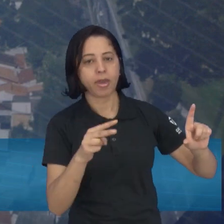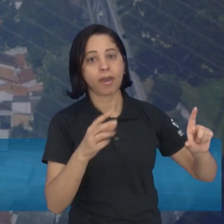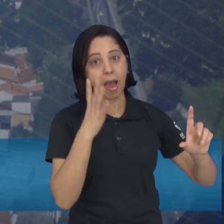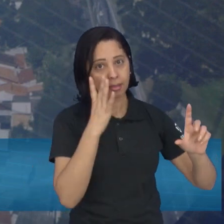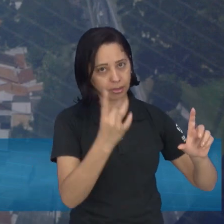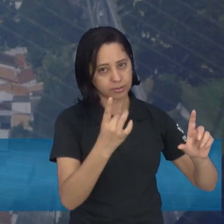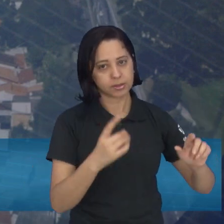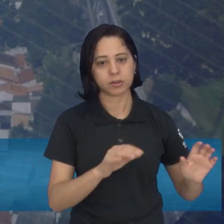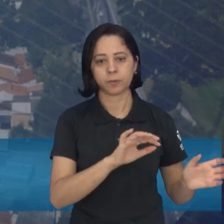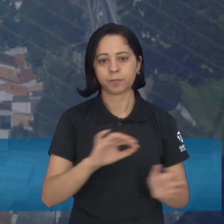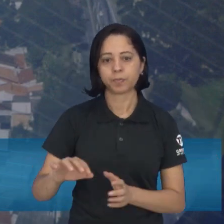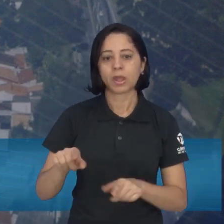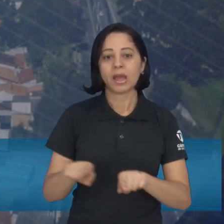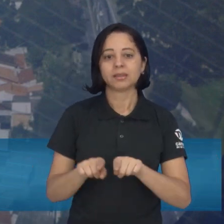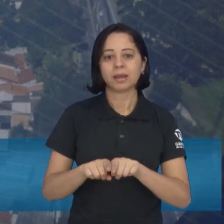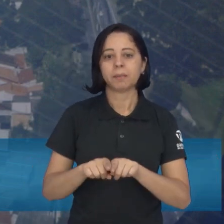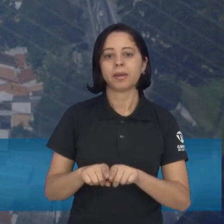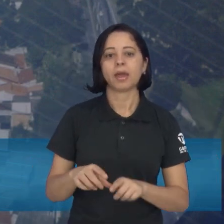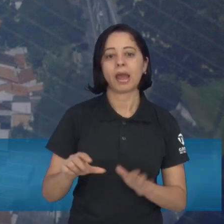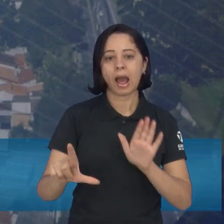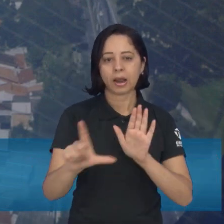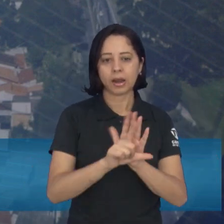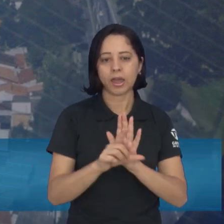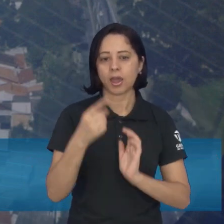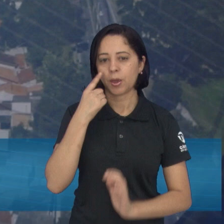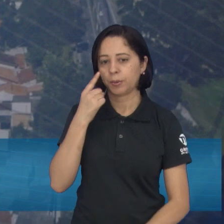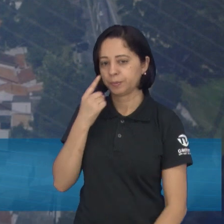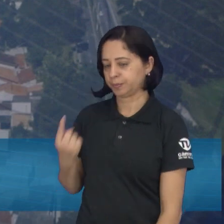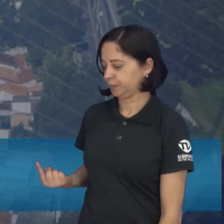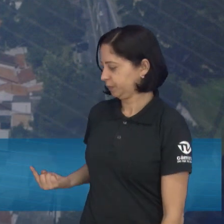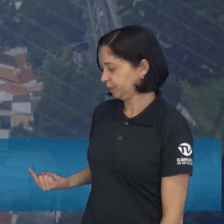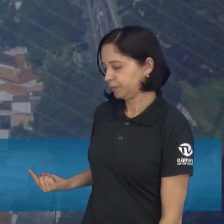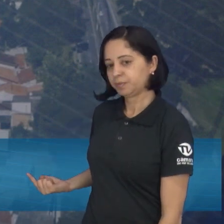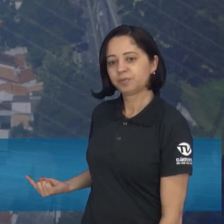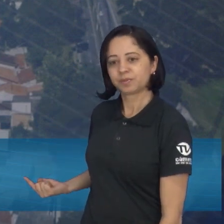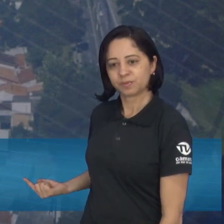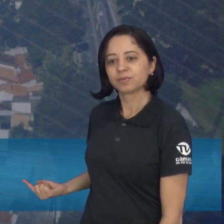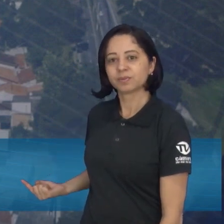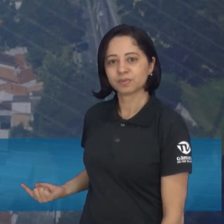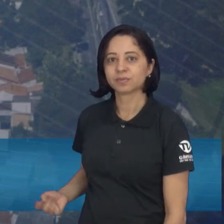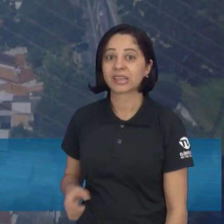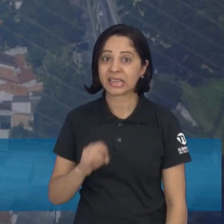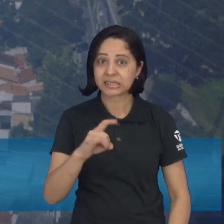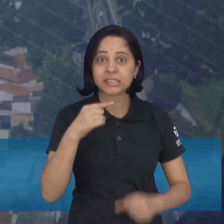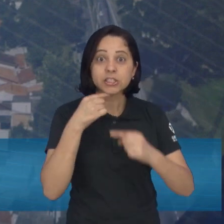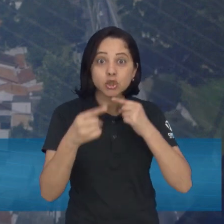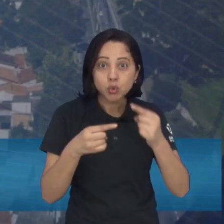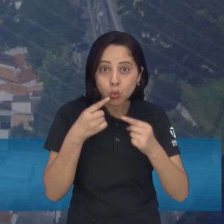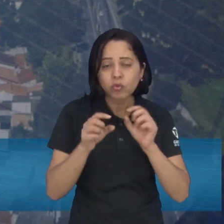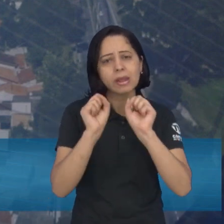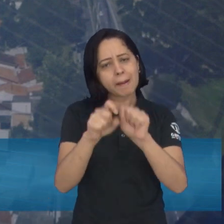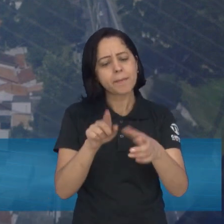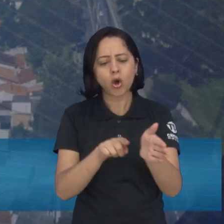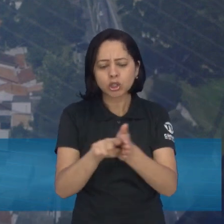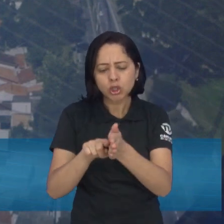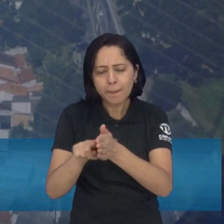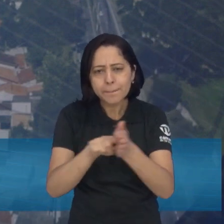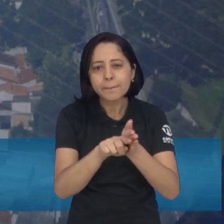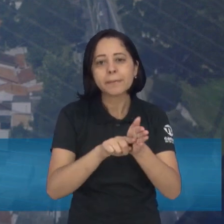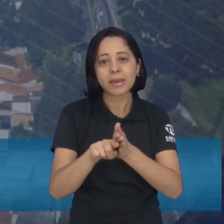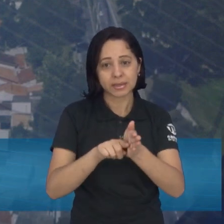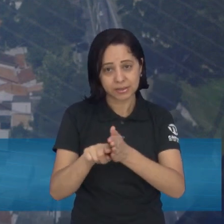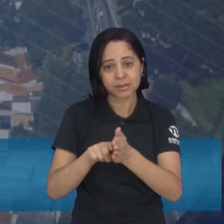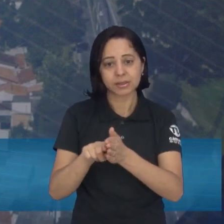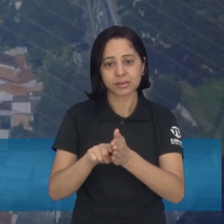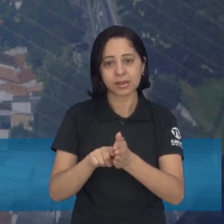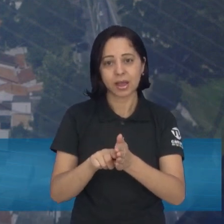a 9.610, até a gente está colocando na tela, caso você tenha dúvida, queira pesquisar mais sobre o assunto, institui